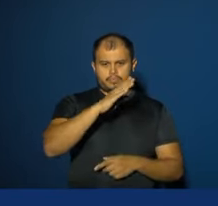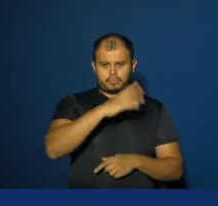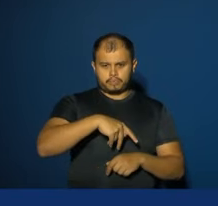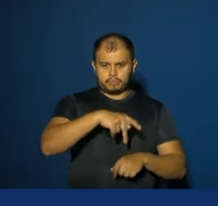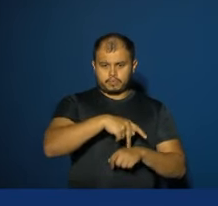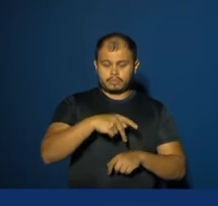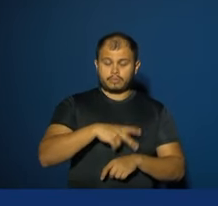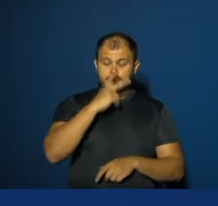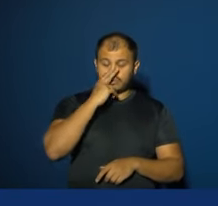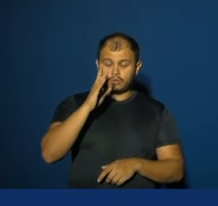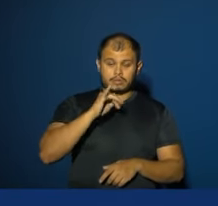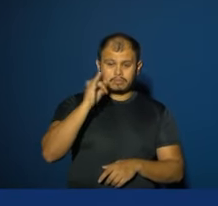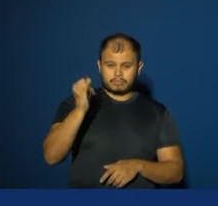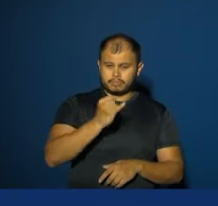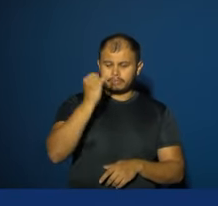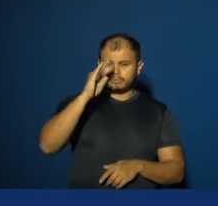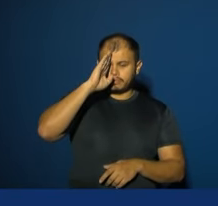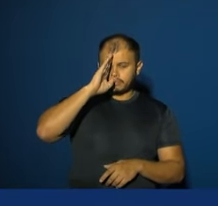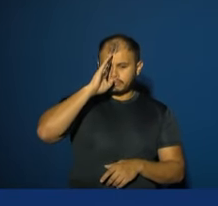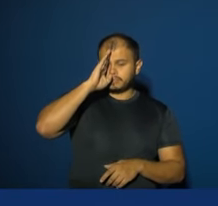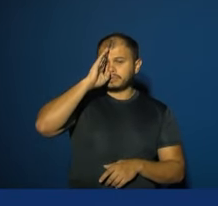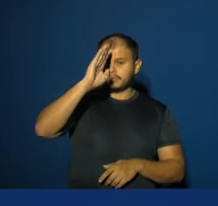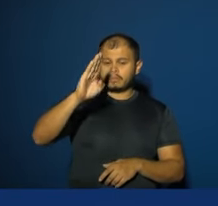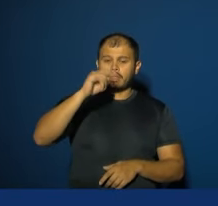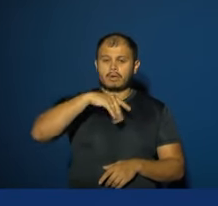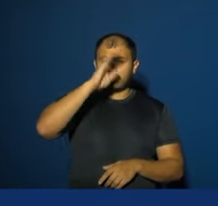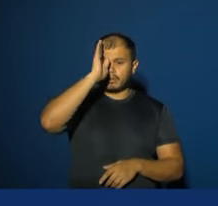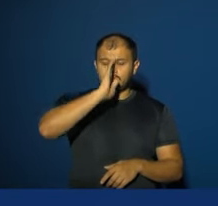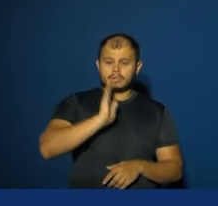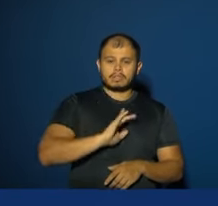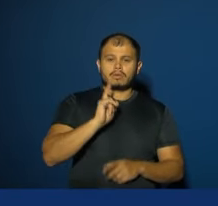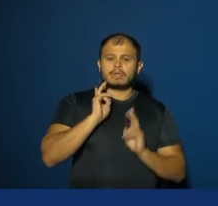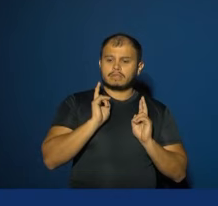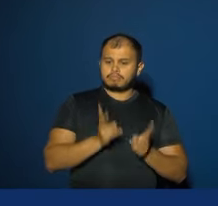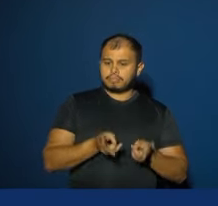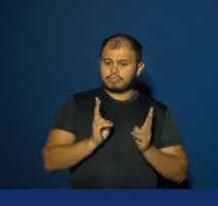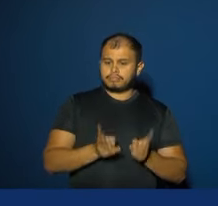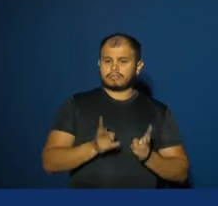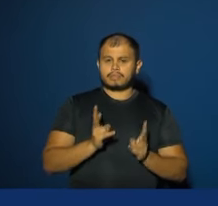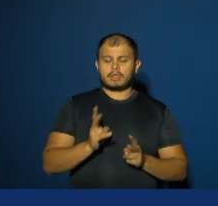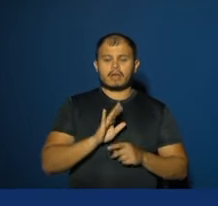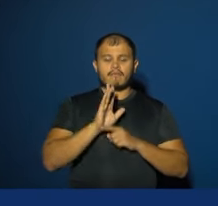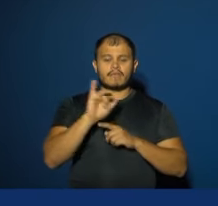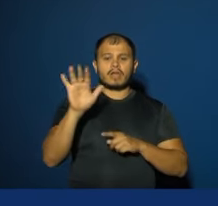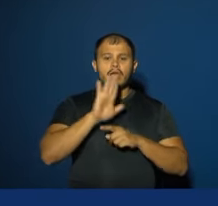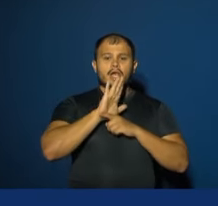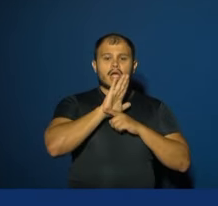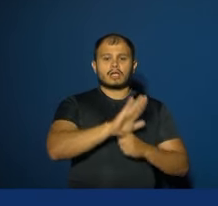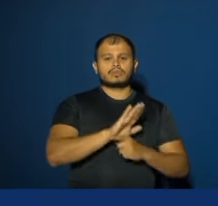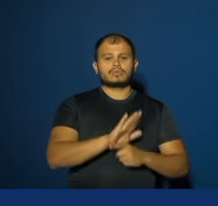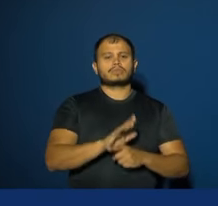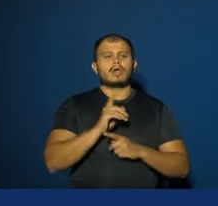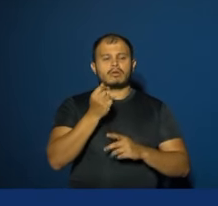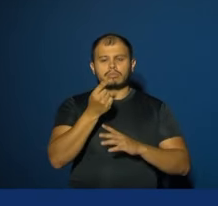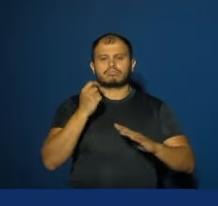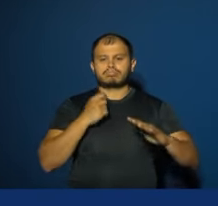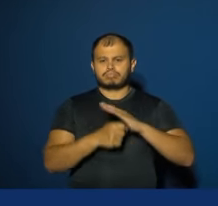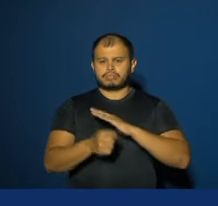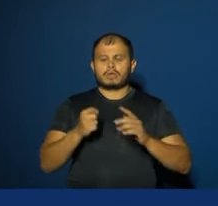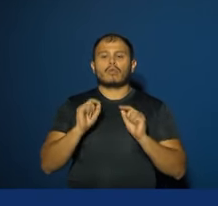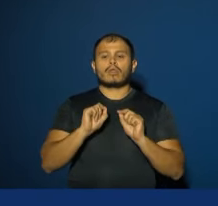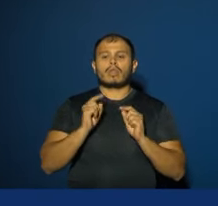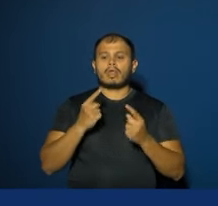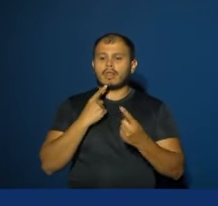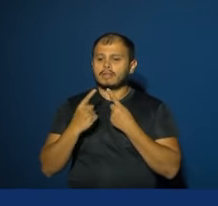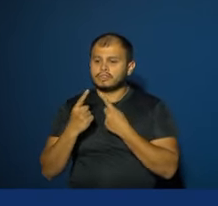diálogo que eu acho que acima de tudo é uma é uma coisa que no Brasil é uma constante isso acho que ajuda a fluidificar investimentos o diálogo